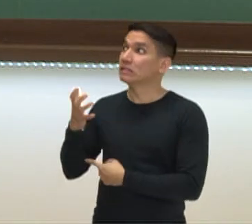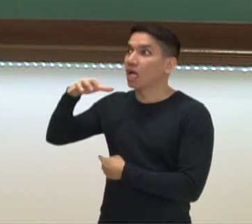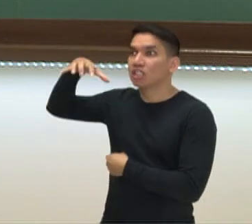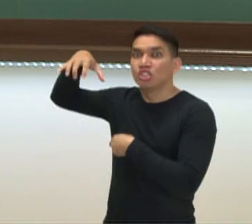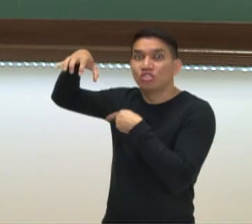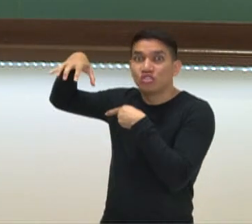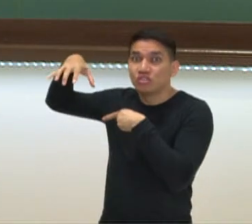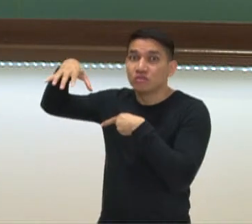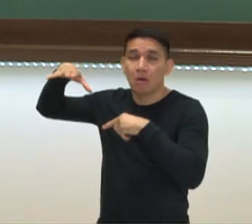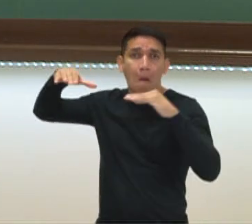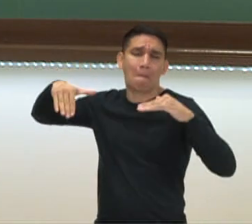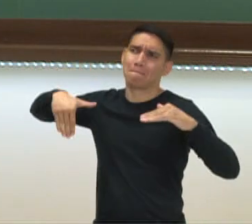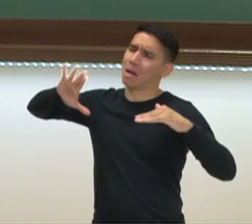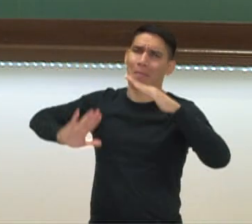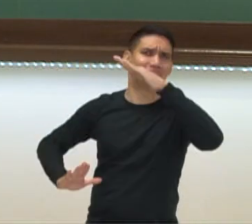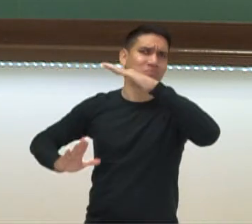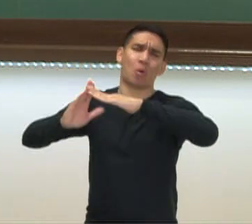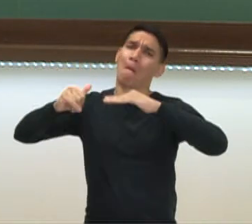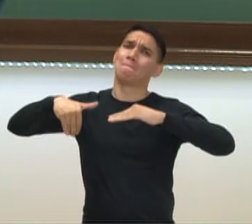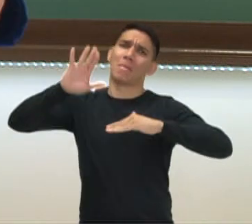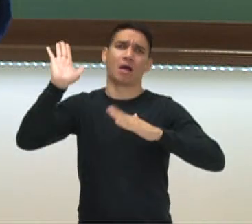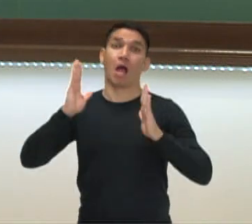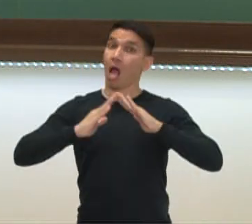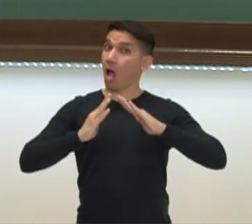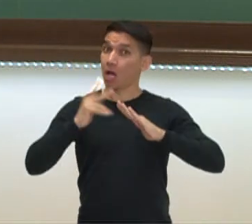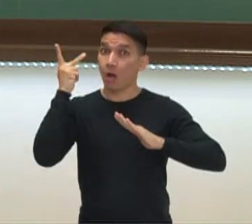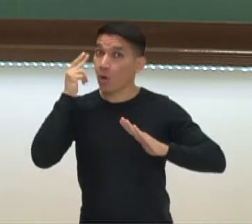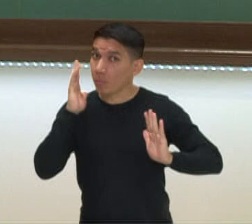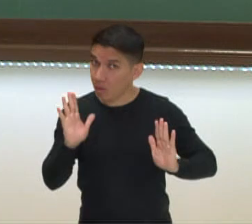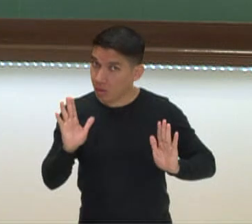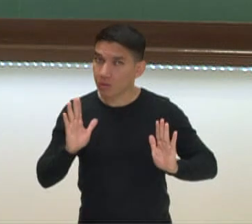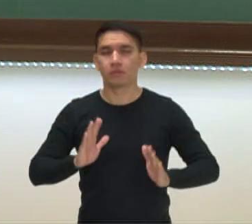perto das outras máquinas que a gente tem na casa, numa casa comum, né?